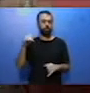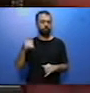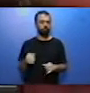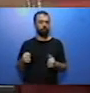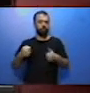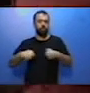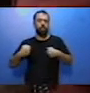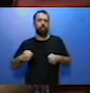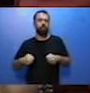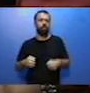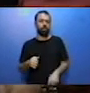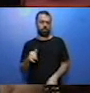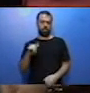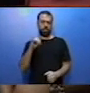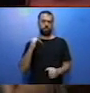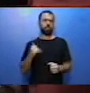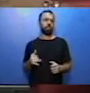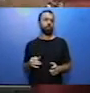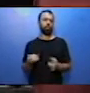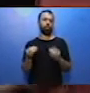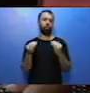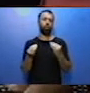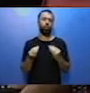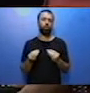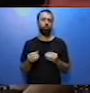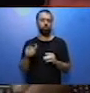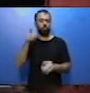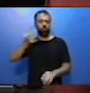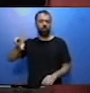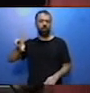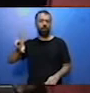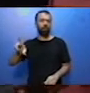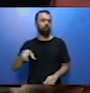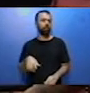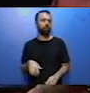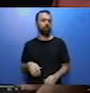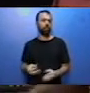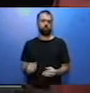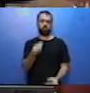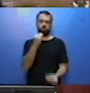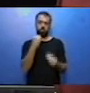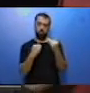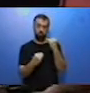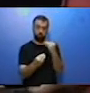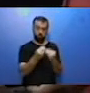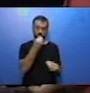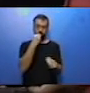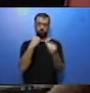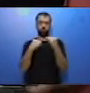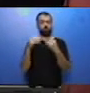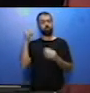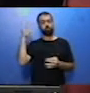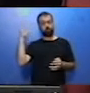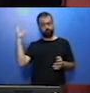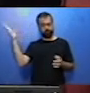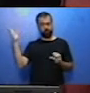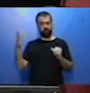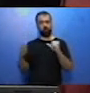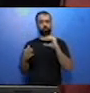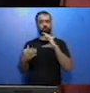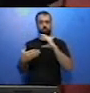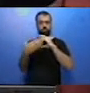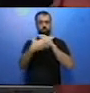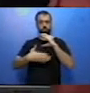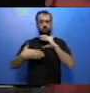e da onde nós vamos tirar essa energia através dos alimentos quais os alimentos carboidratos então nós